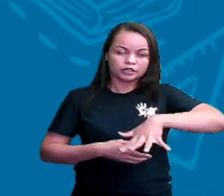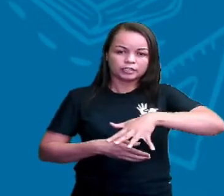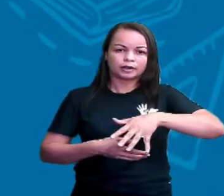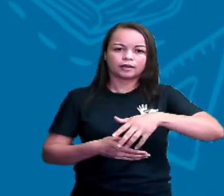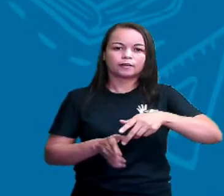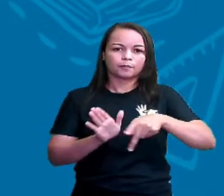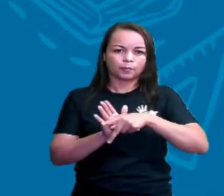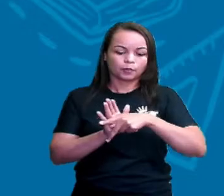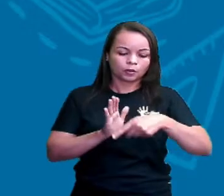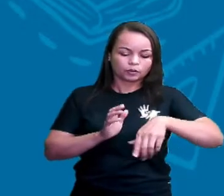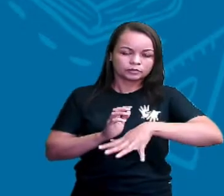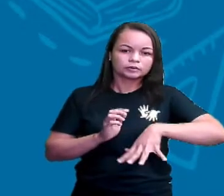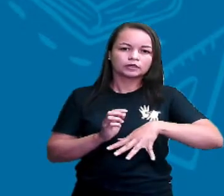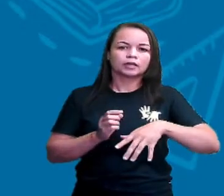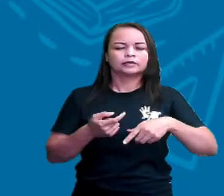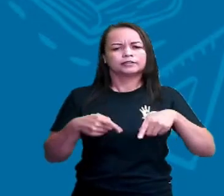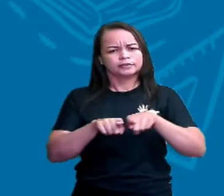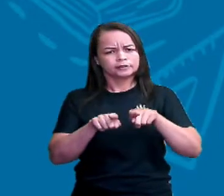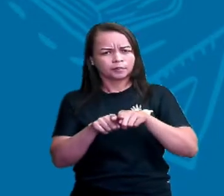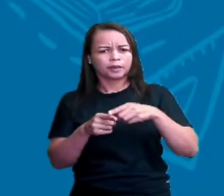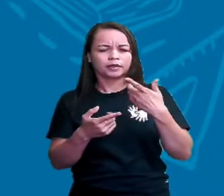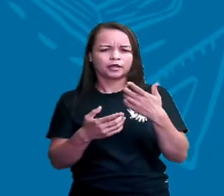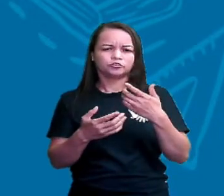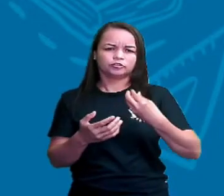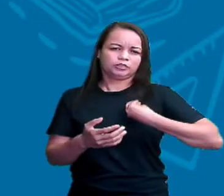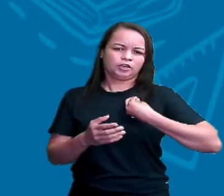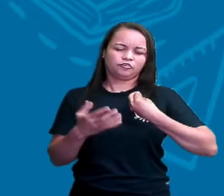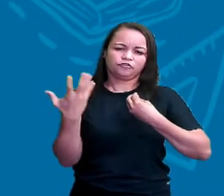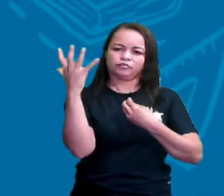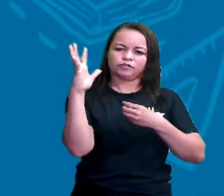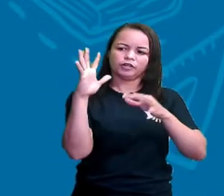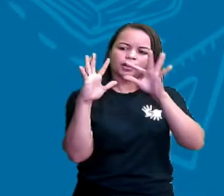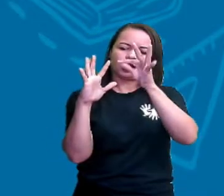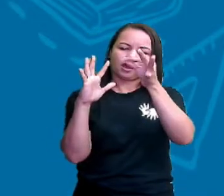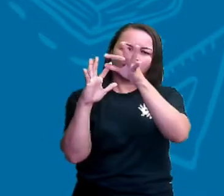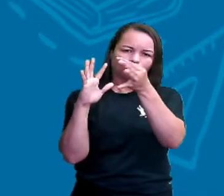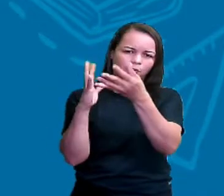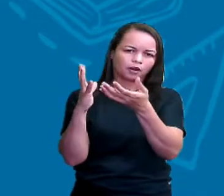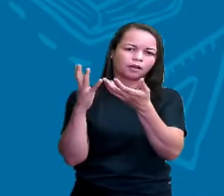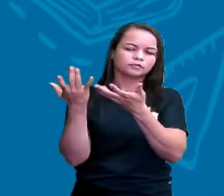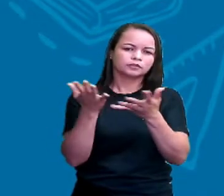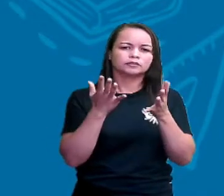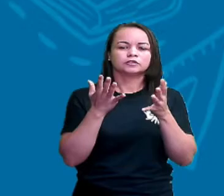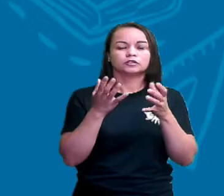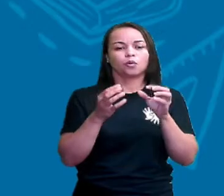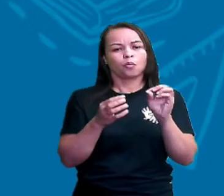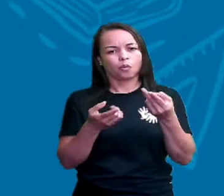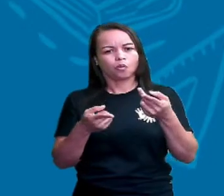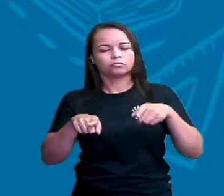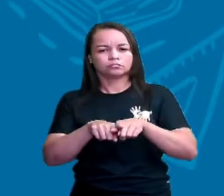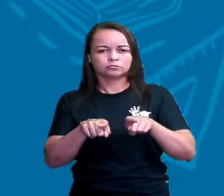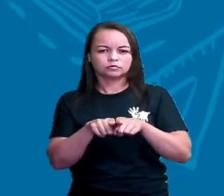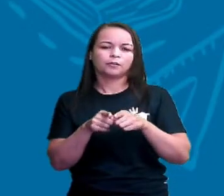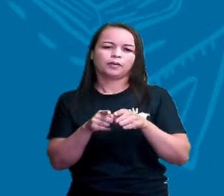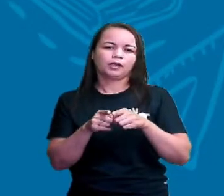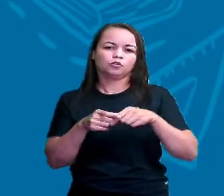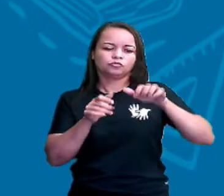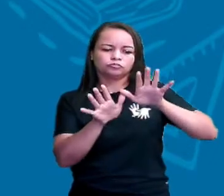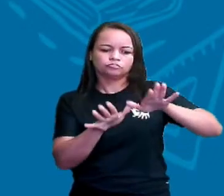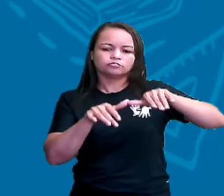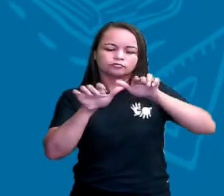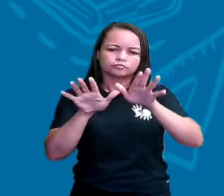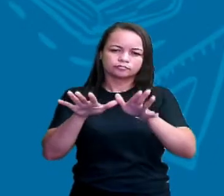aqueles que vivem em plantas ou mesmo aqueles que voam. Esses são chamados de animais terrestres. E